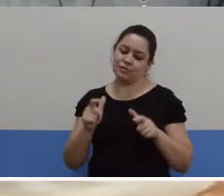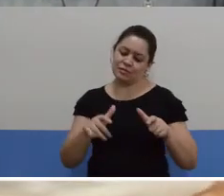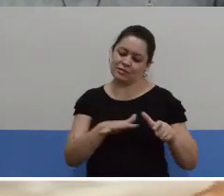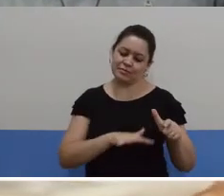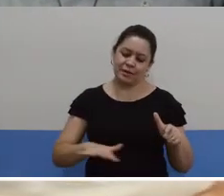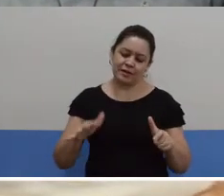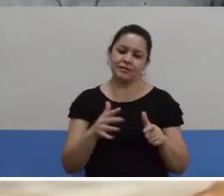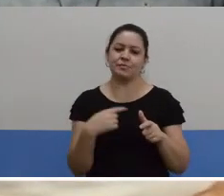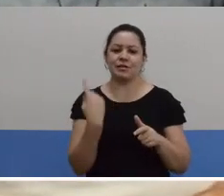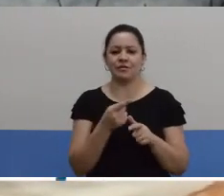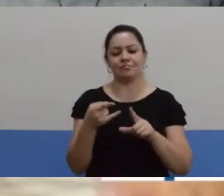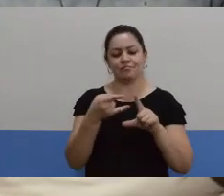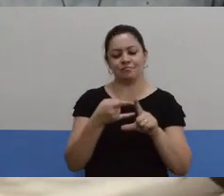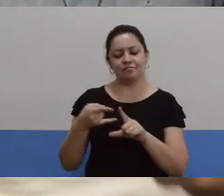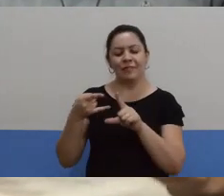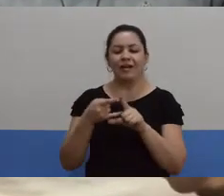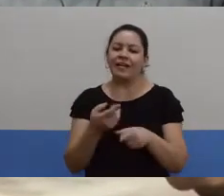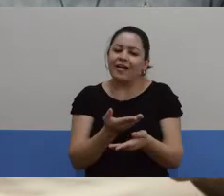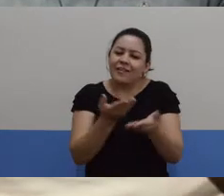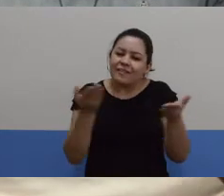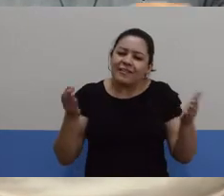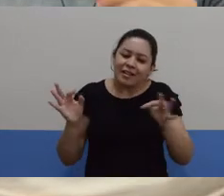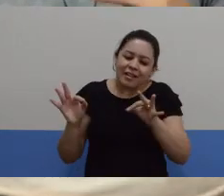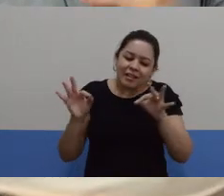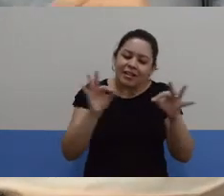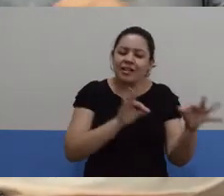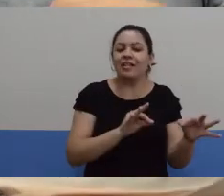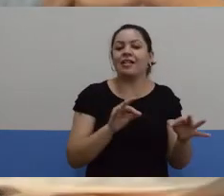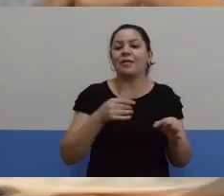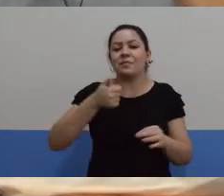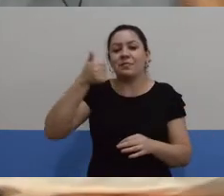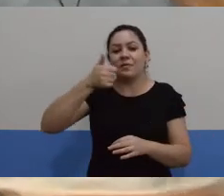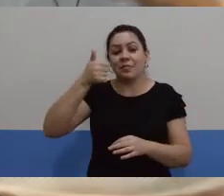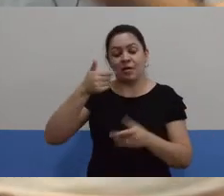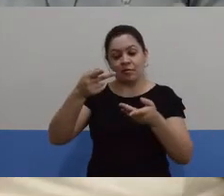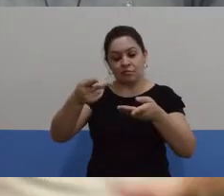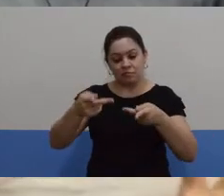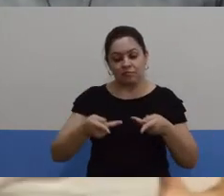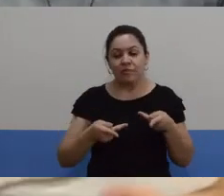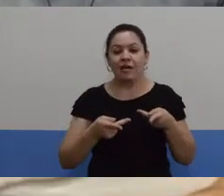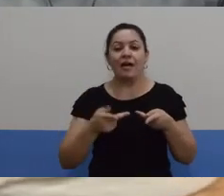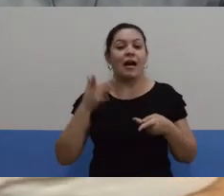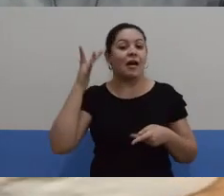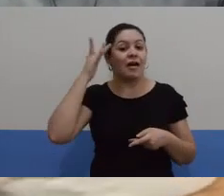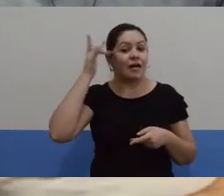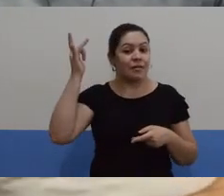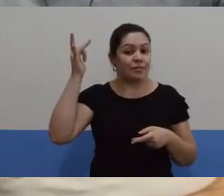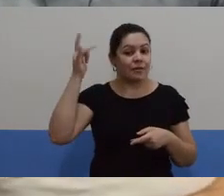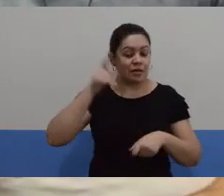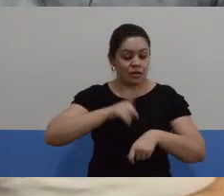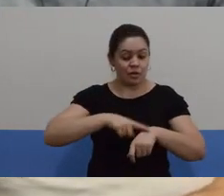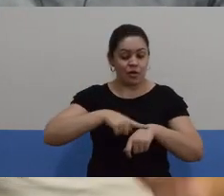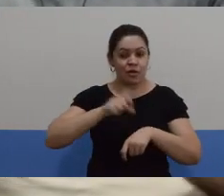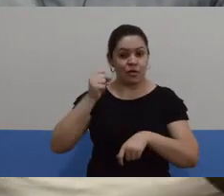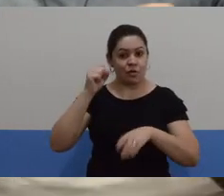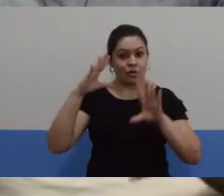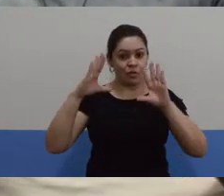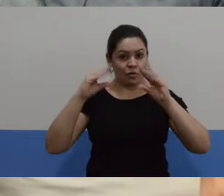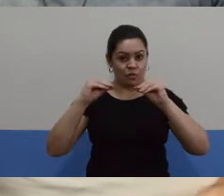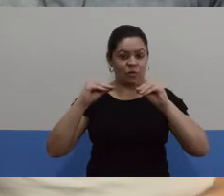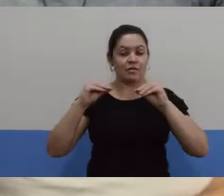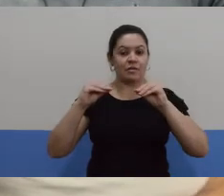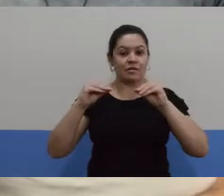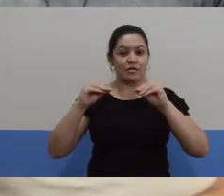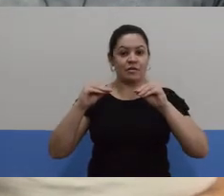nos acompanhou nessa primeira live. Fazemos o convite para amanhã, também às 20 horas. Esse ciclo